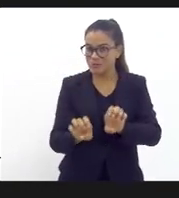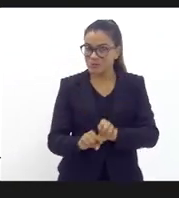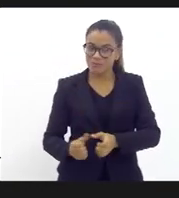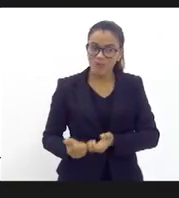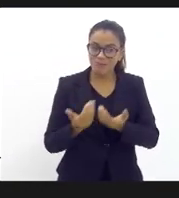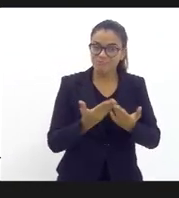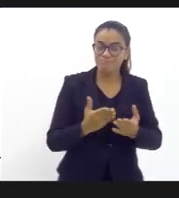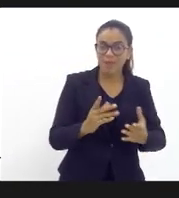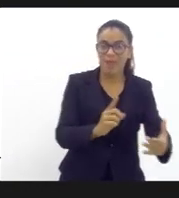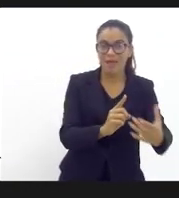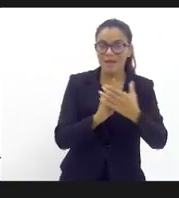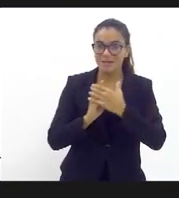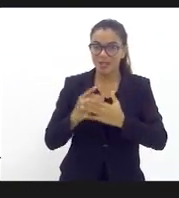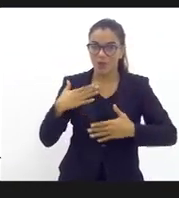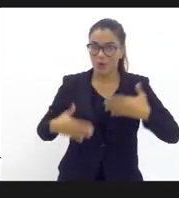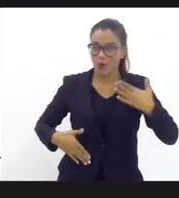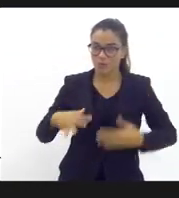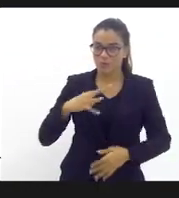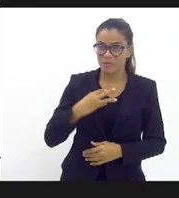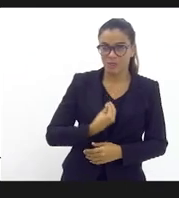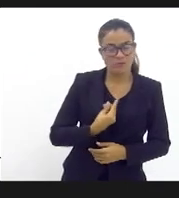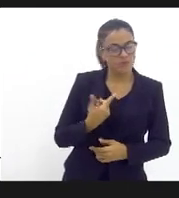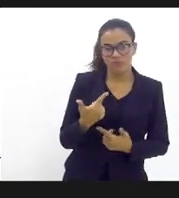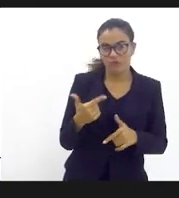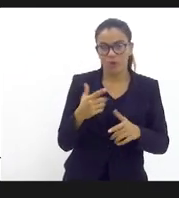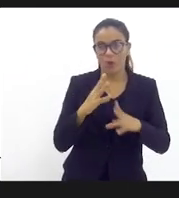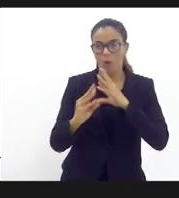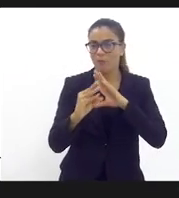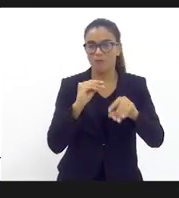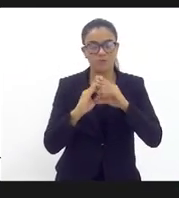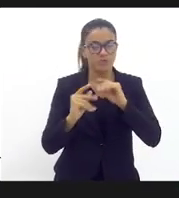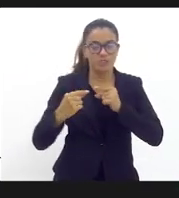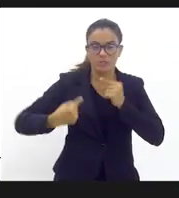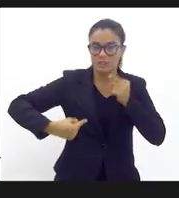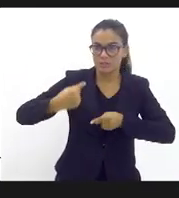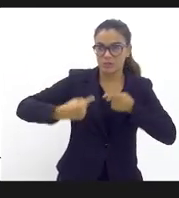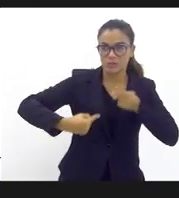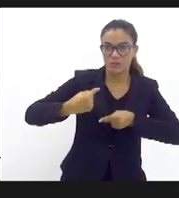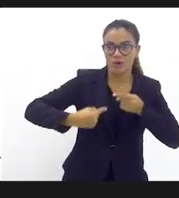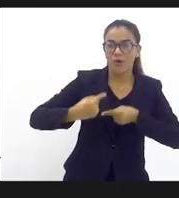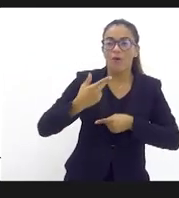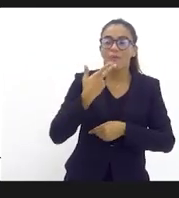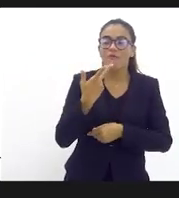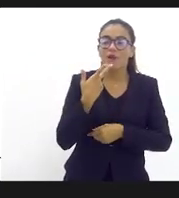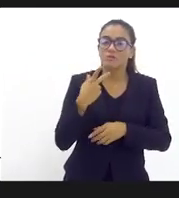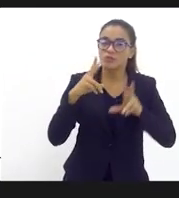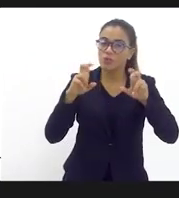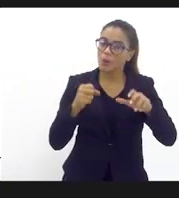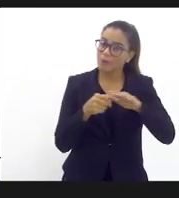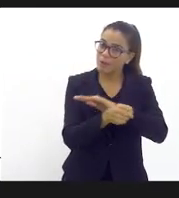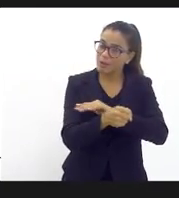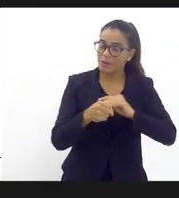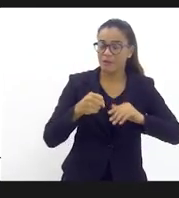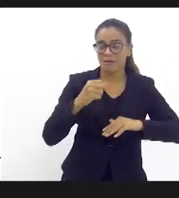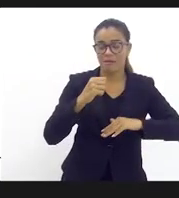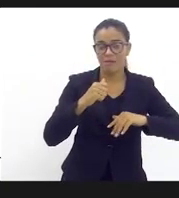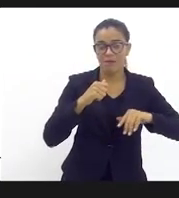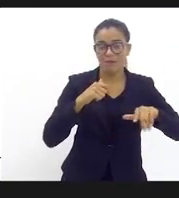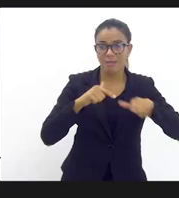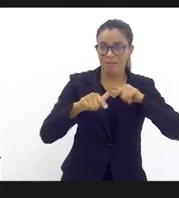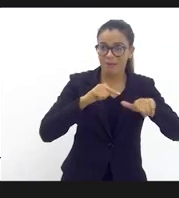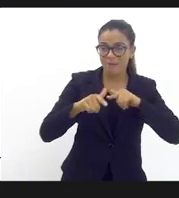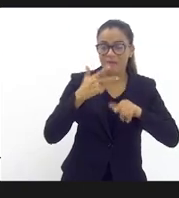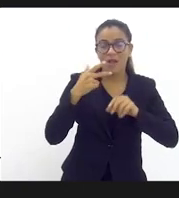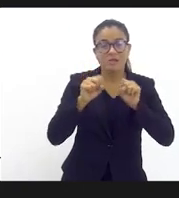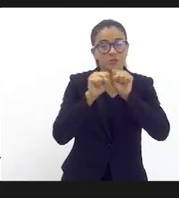estar recebendo corpos trans. Então, não tem como a gente fugir dessas discussões. Quando a gente fala sobre empregabilidade, a gente automaticamente fala sobre